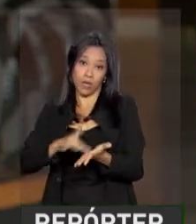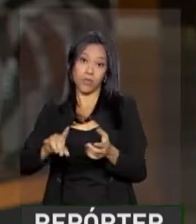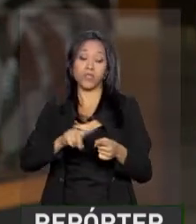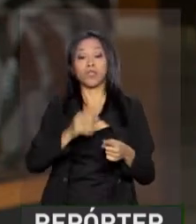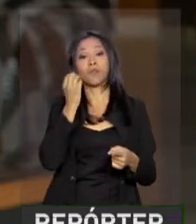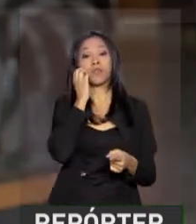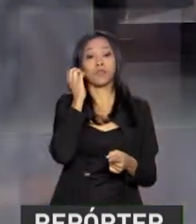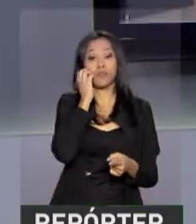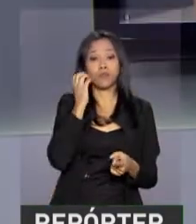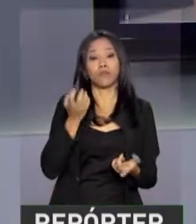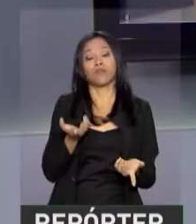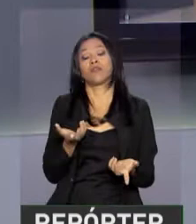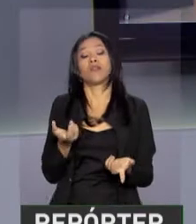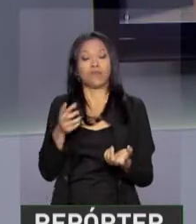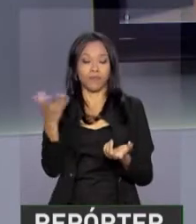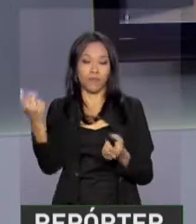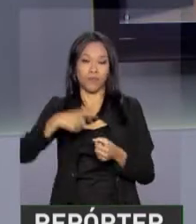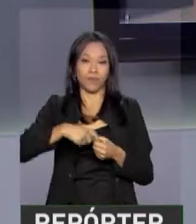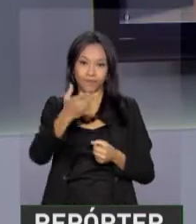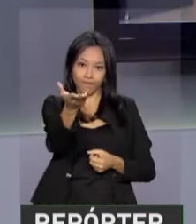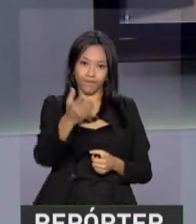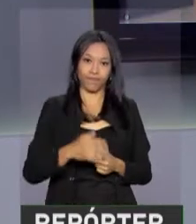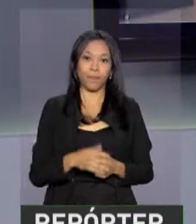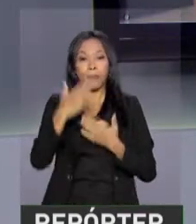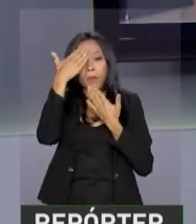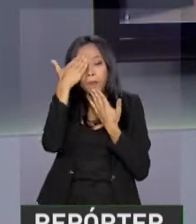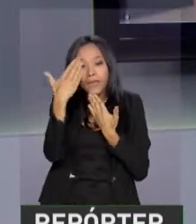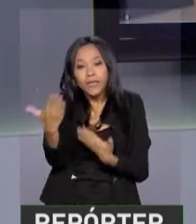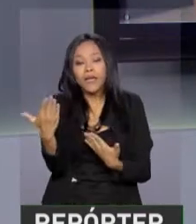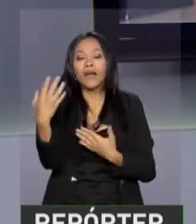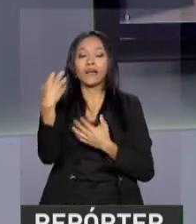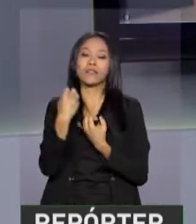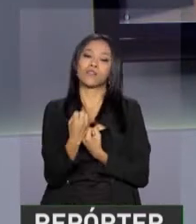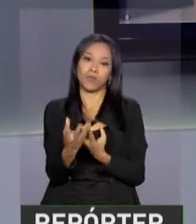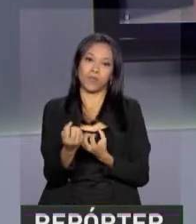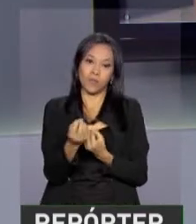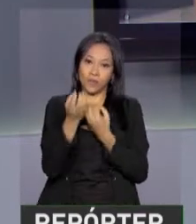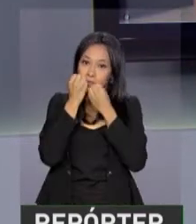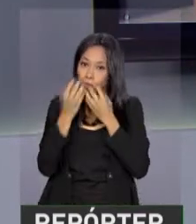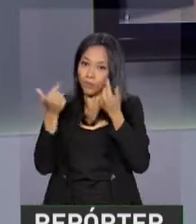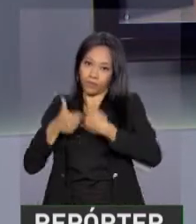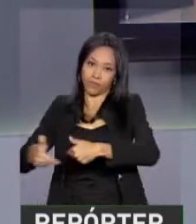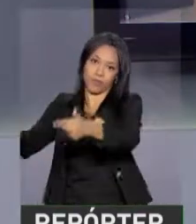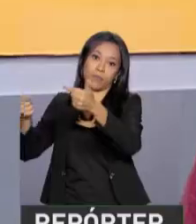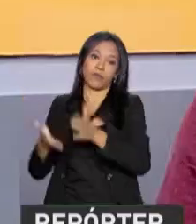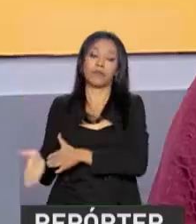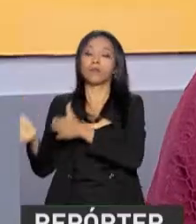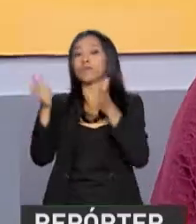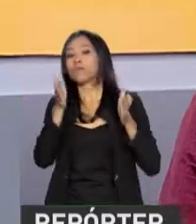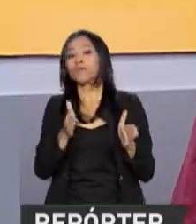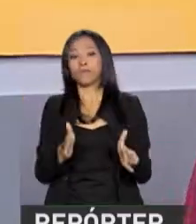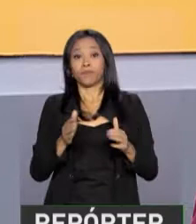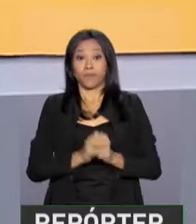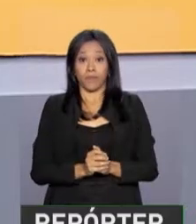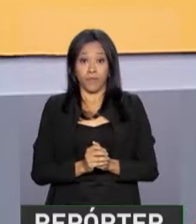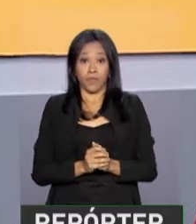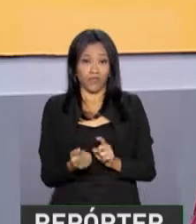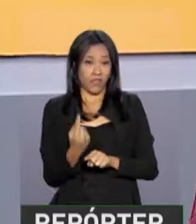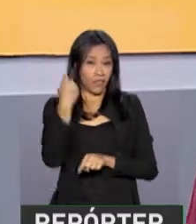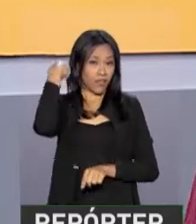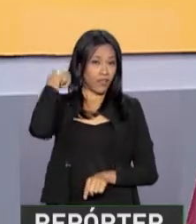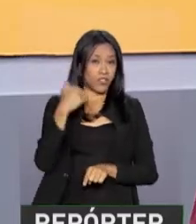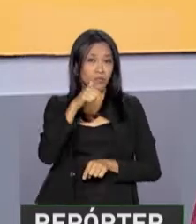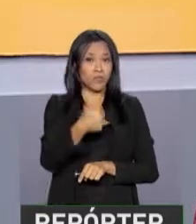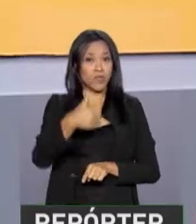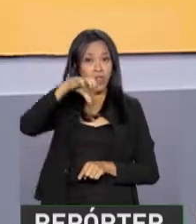está isso voltamos com você obrigada luana pelas suas informações bom trabalho pra você desde a década de